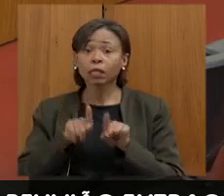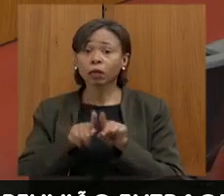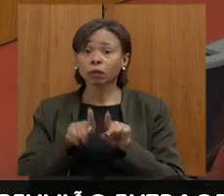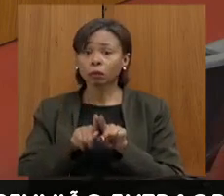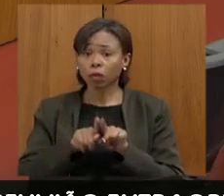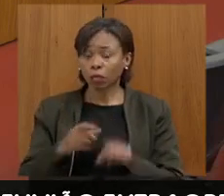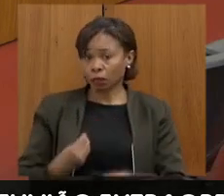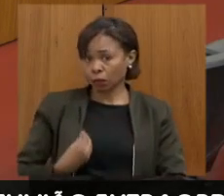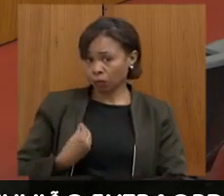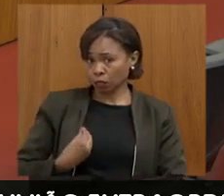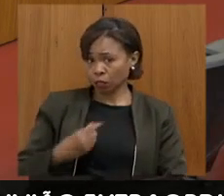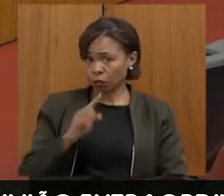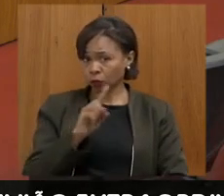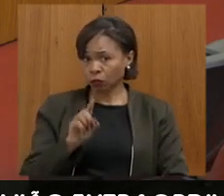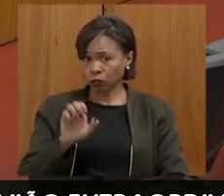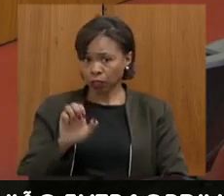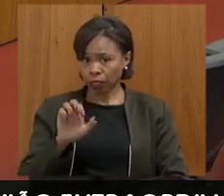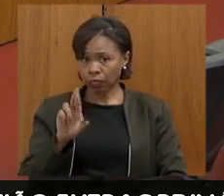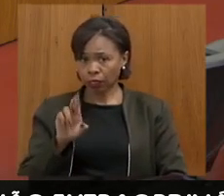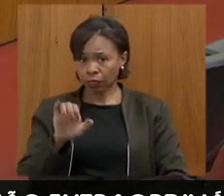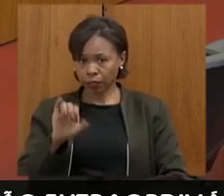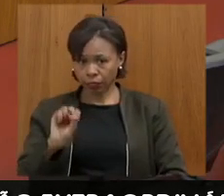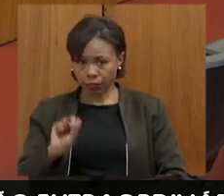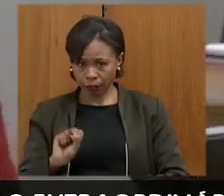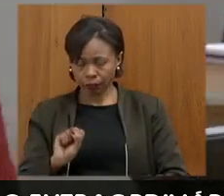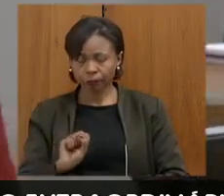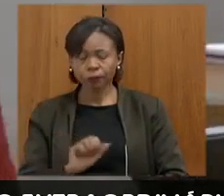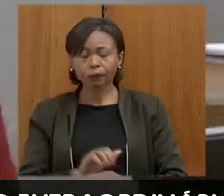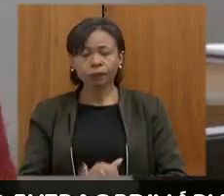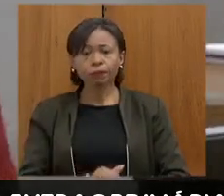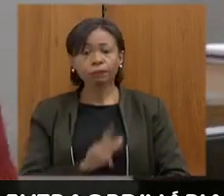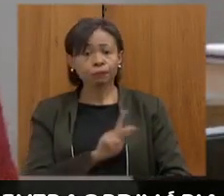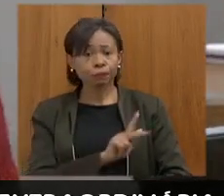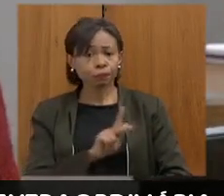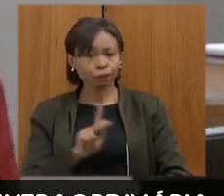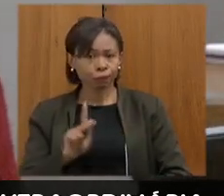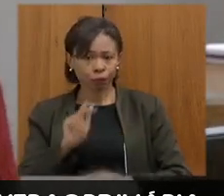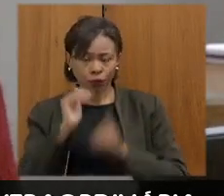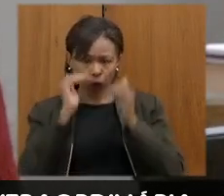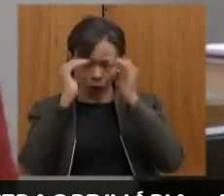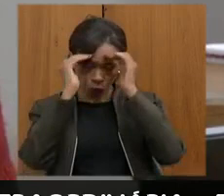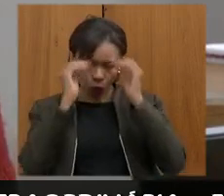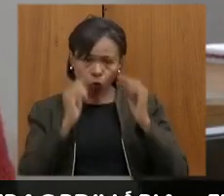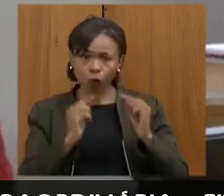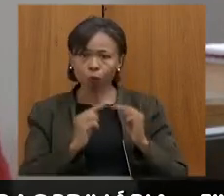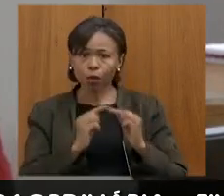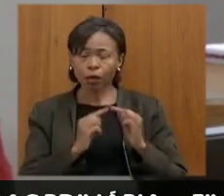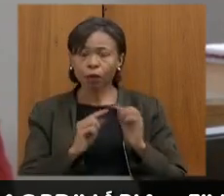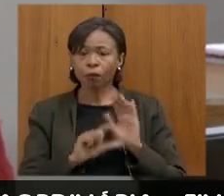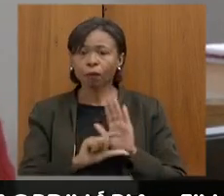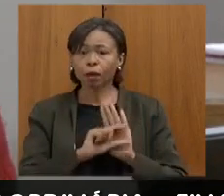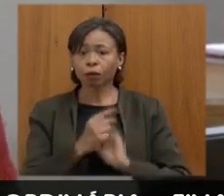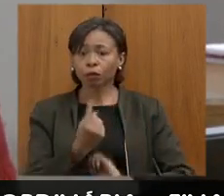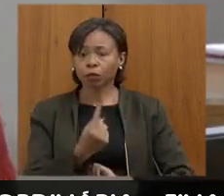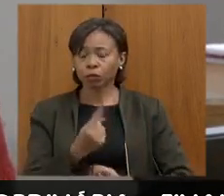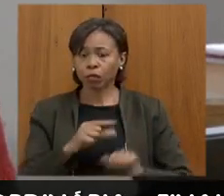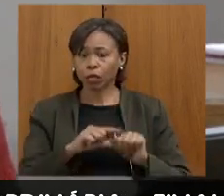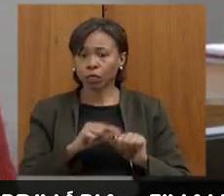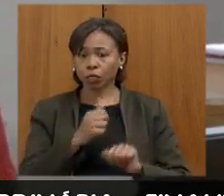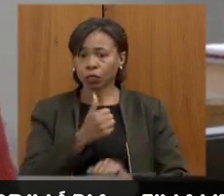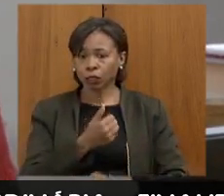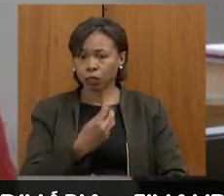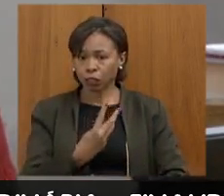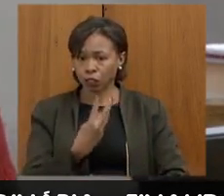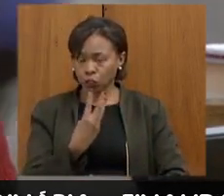deputado Zé Reis. A presidência, nos termos do parágrafo 1º do artigo 132 do Regimento